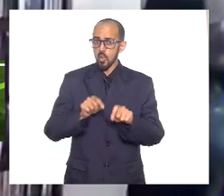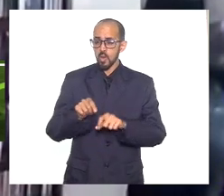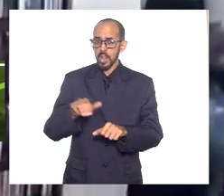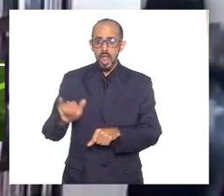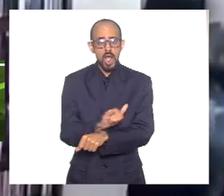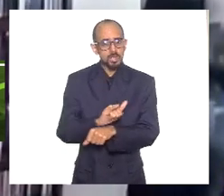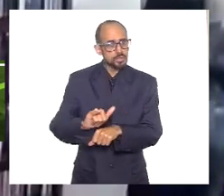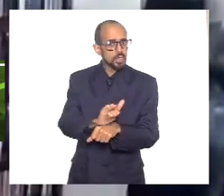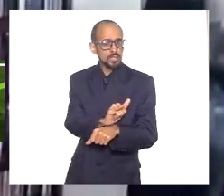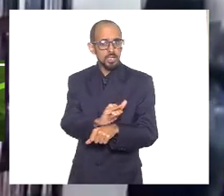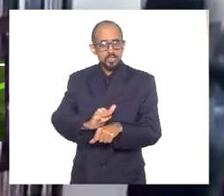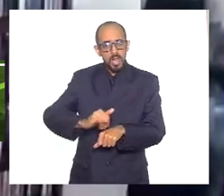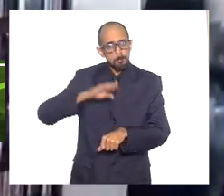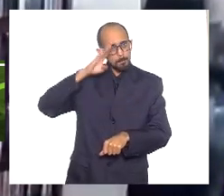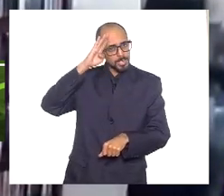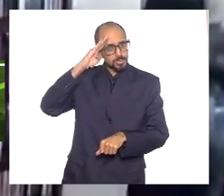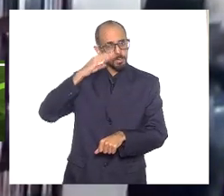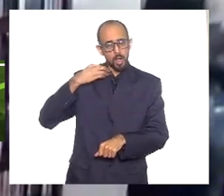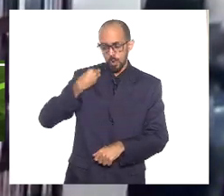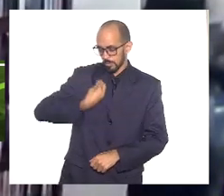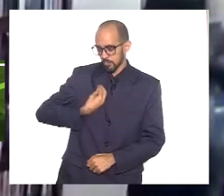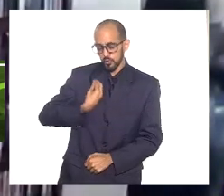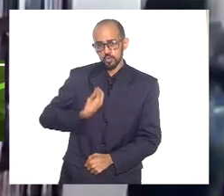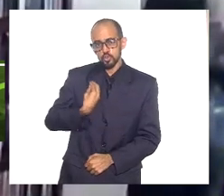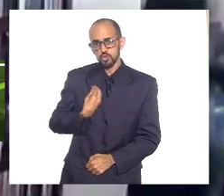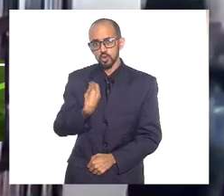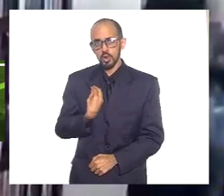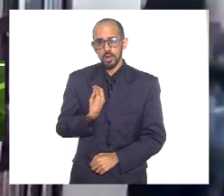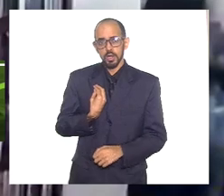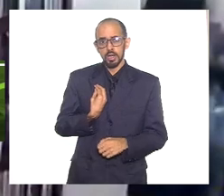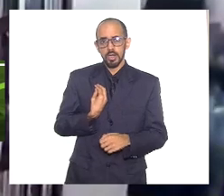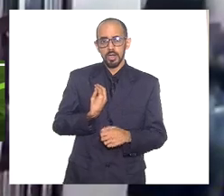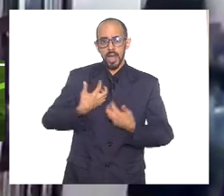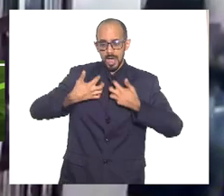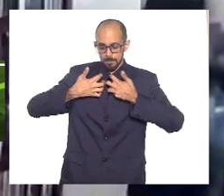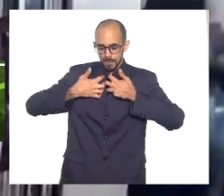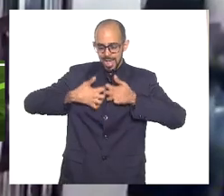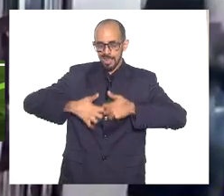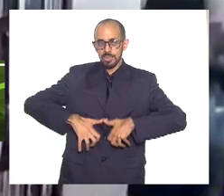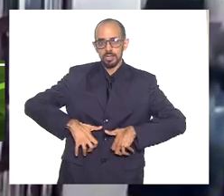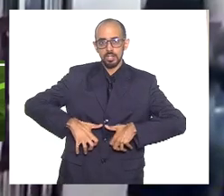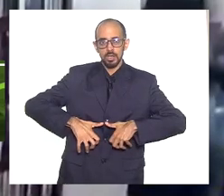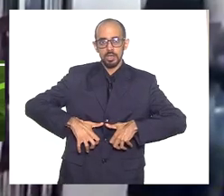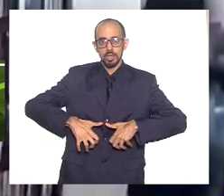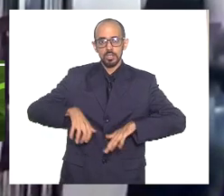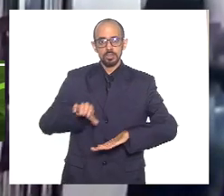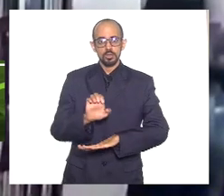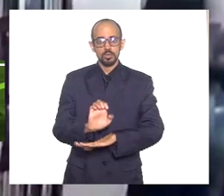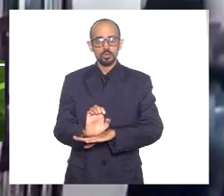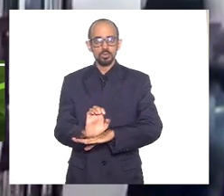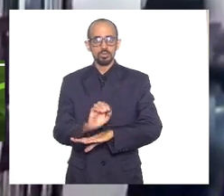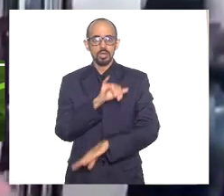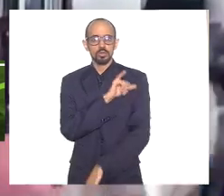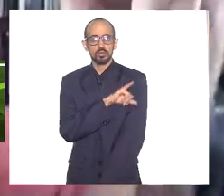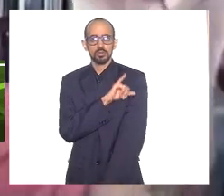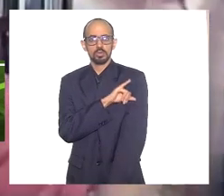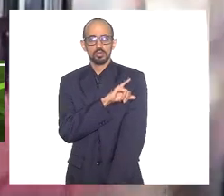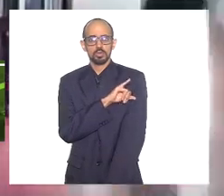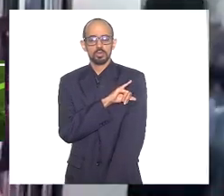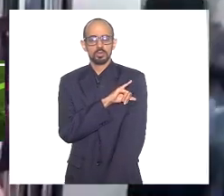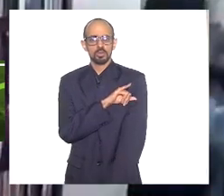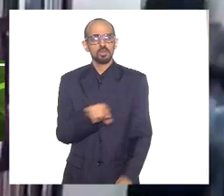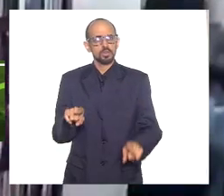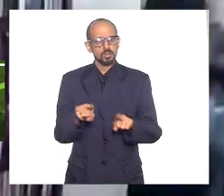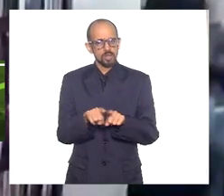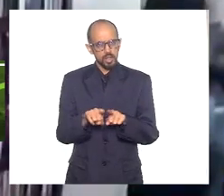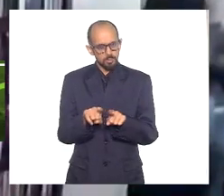para funcionar, fazer funcionar a máquina administrativa do estado do Rio de Janeiro e,